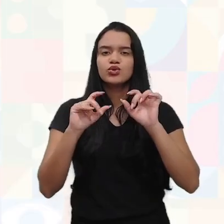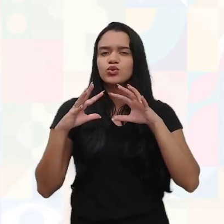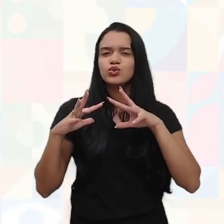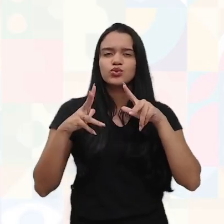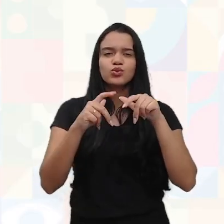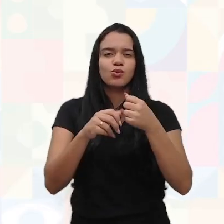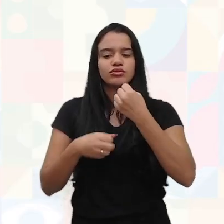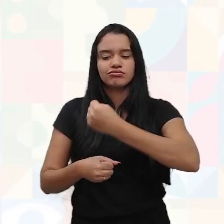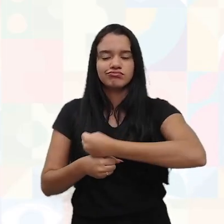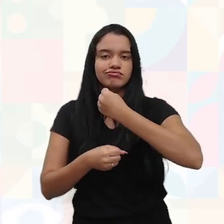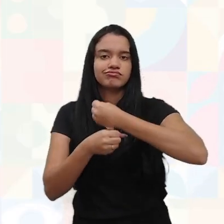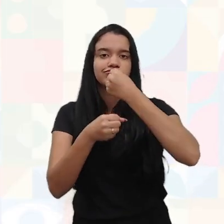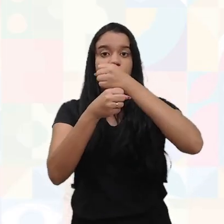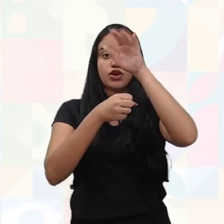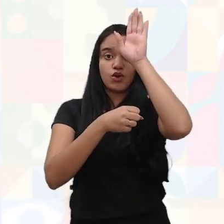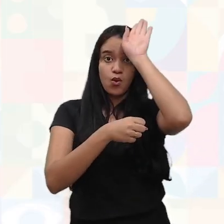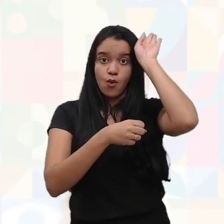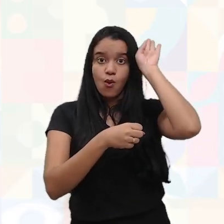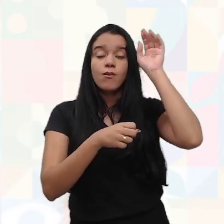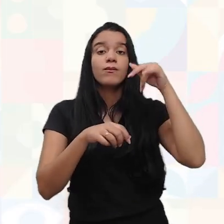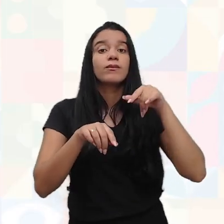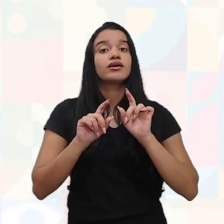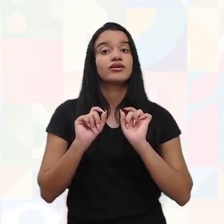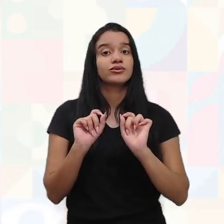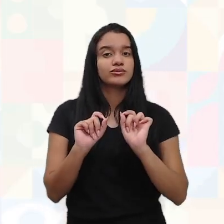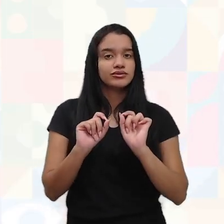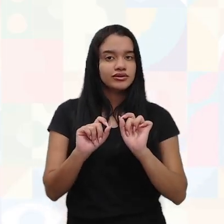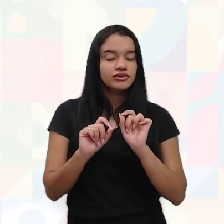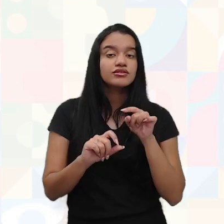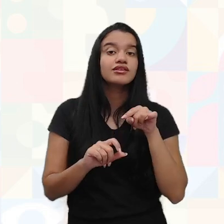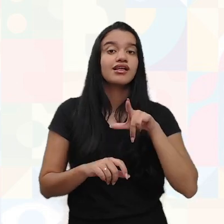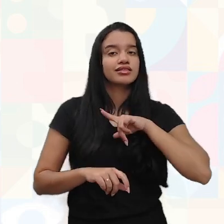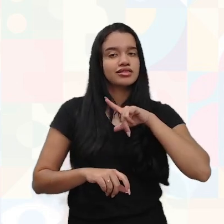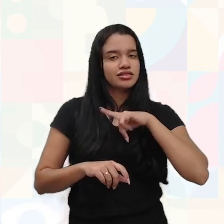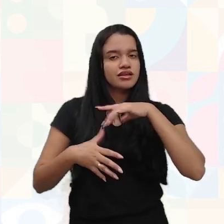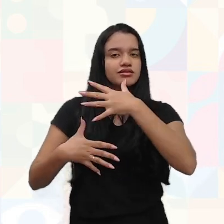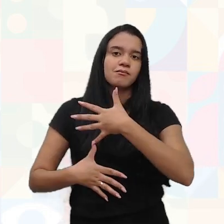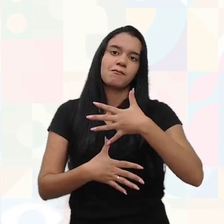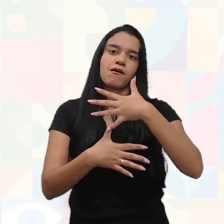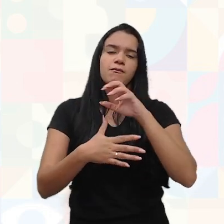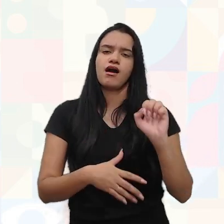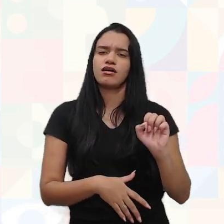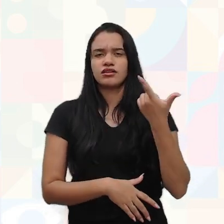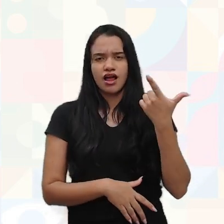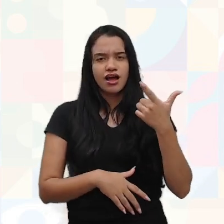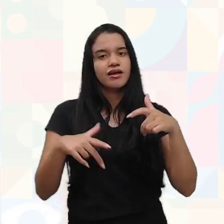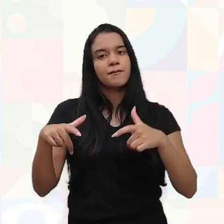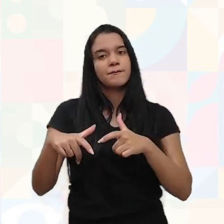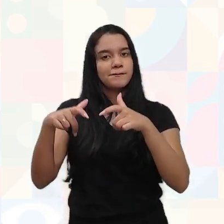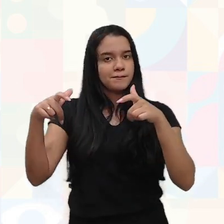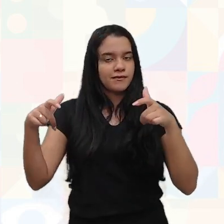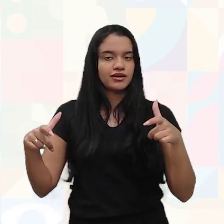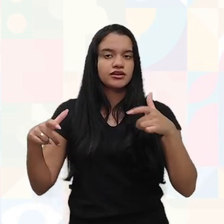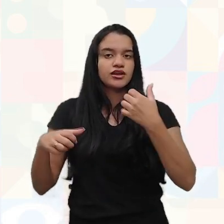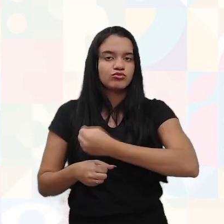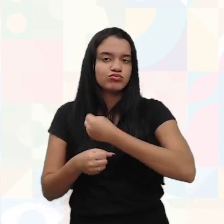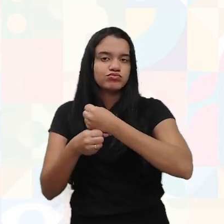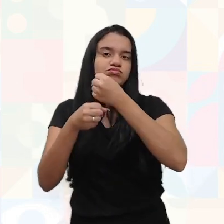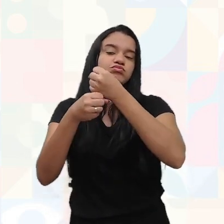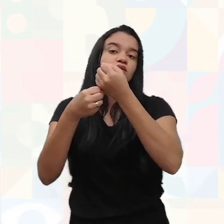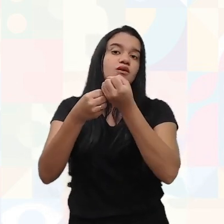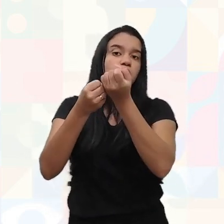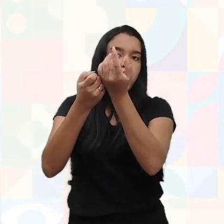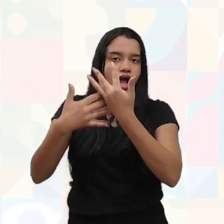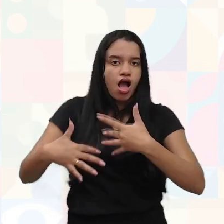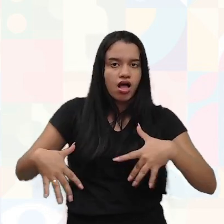estava construído em Roma nessa época foi registrado nesse mapa. E, claro, a grande maioria das edificações foi destruída,